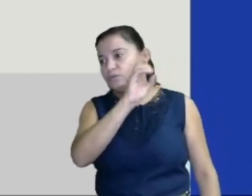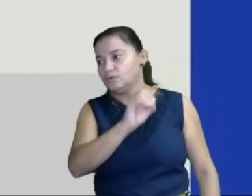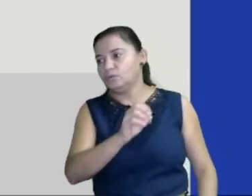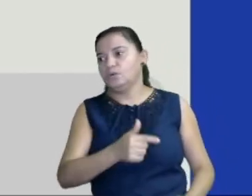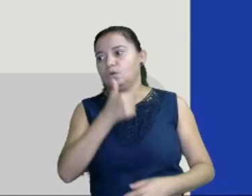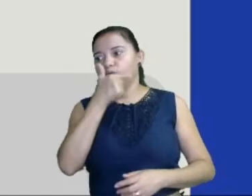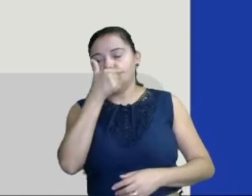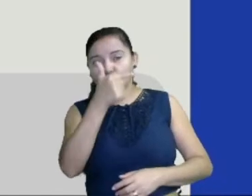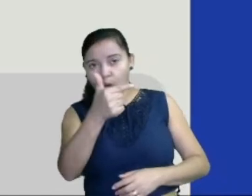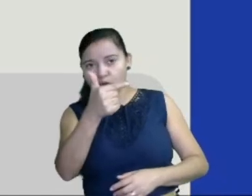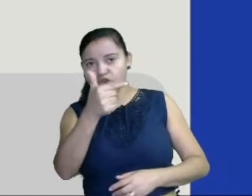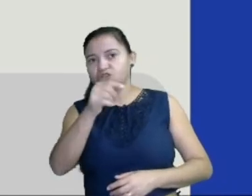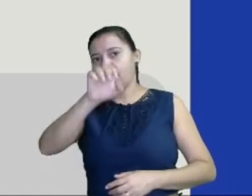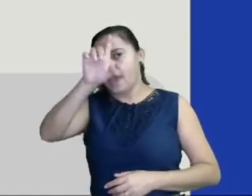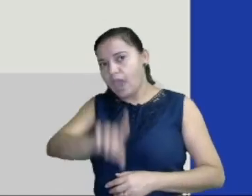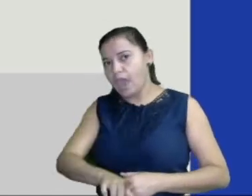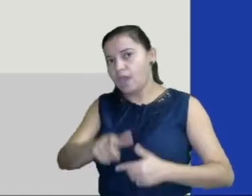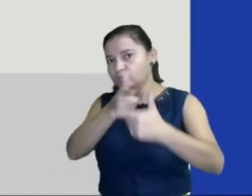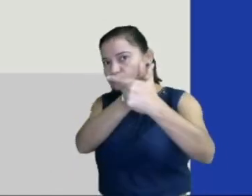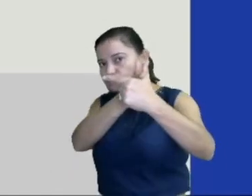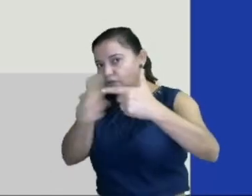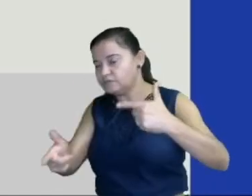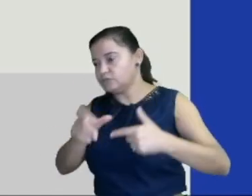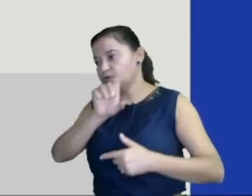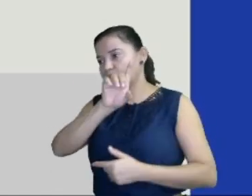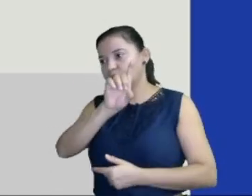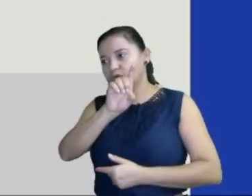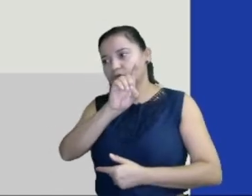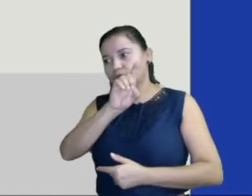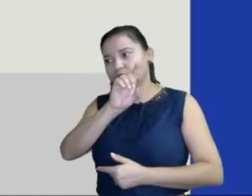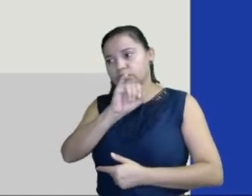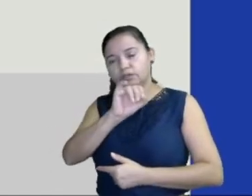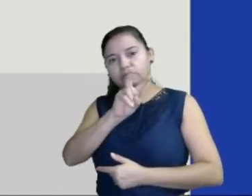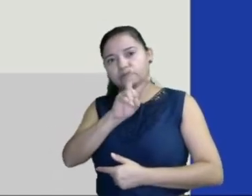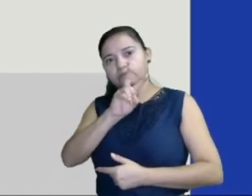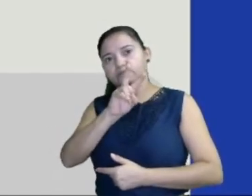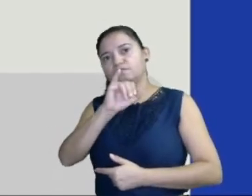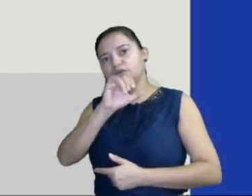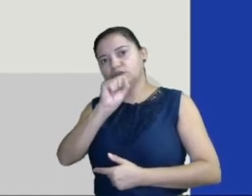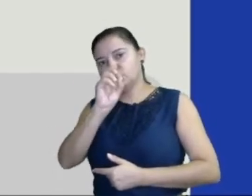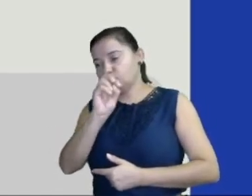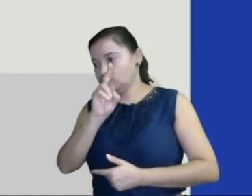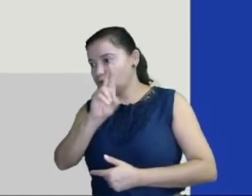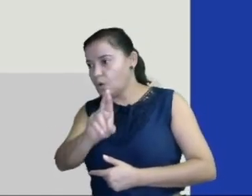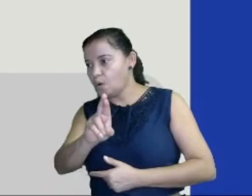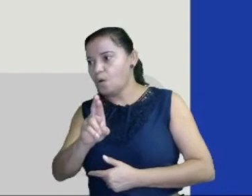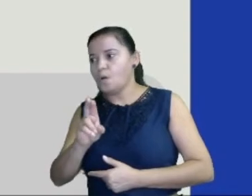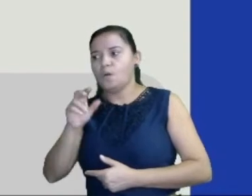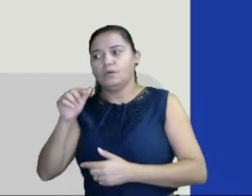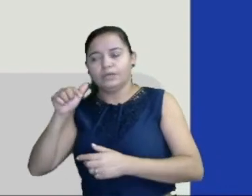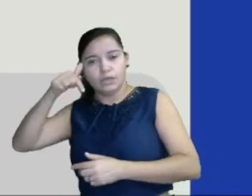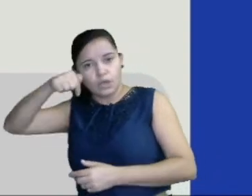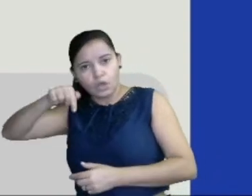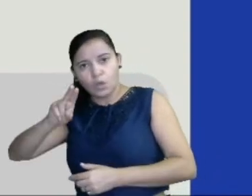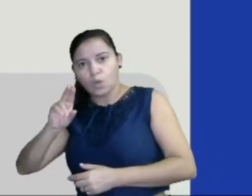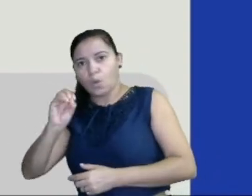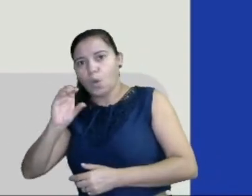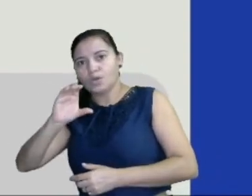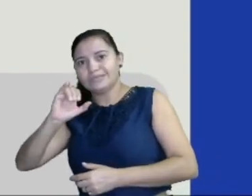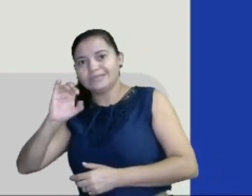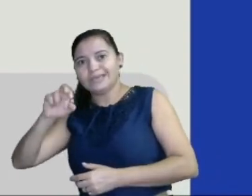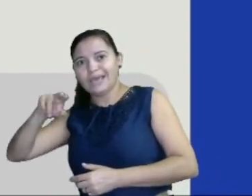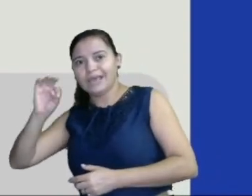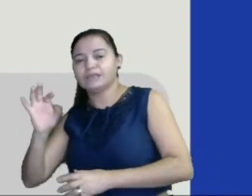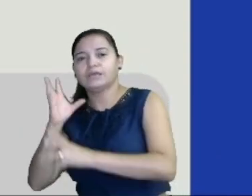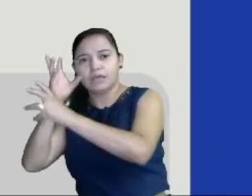o 10 o dividendo 10x e eu vou depois dividir por dois lembrando o primeiro parênteses para